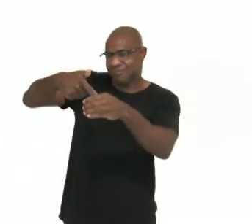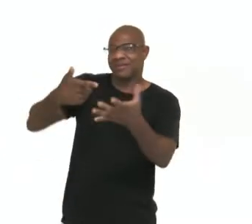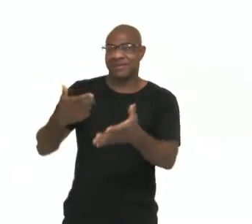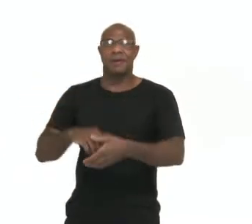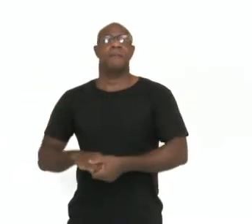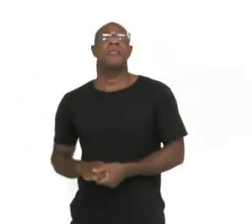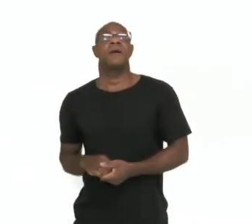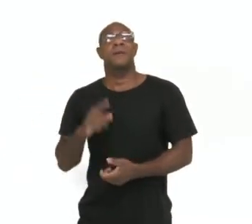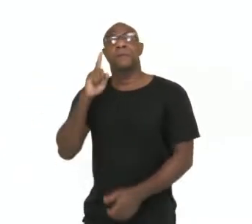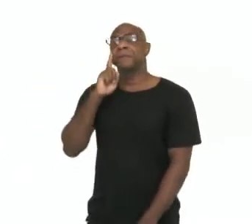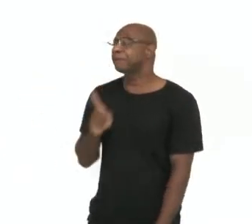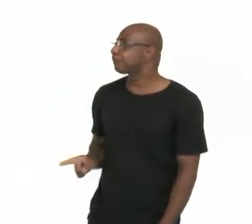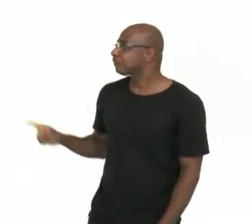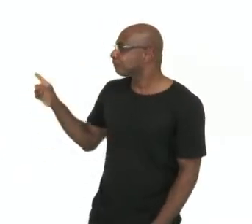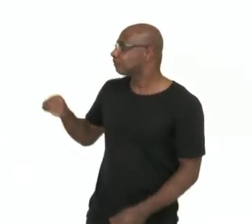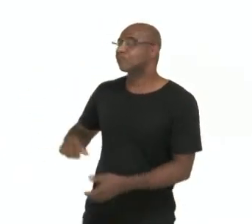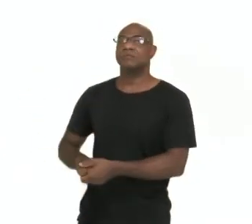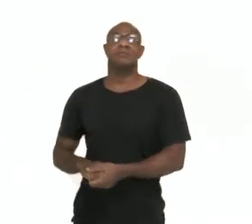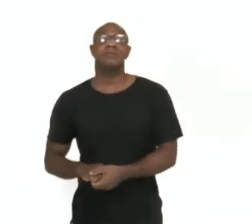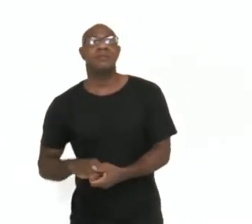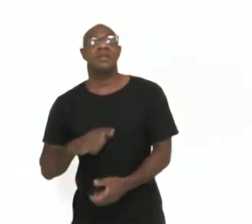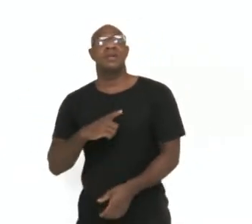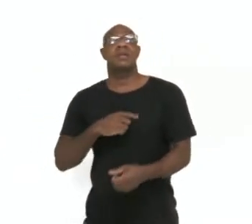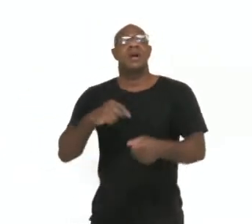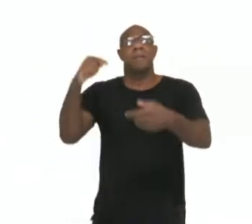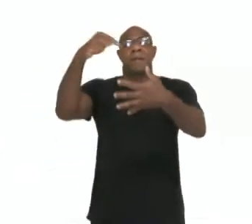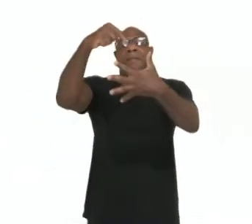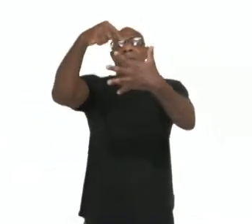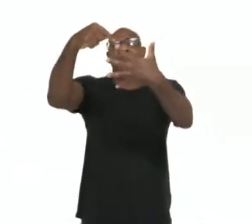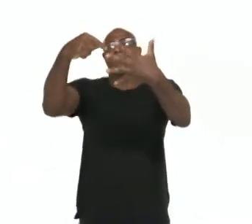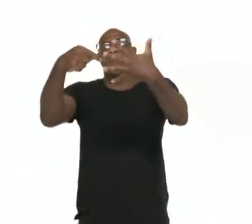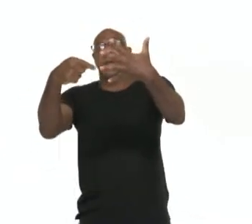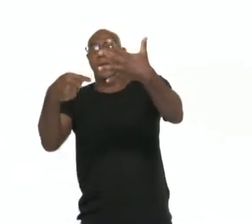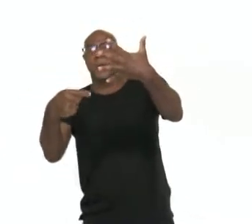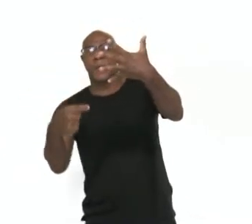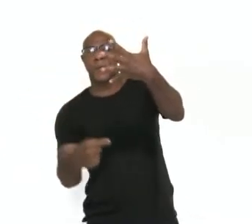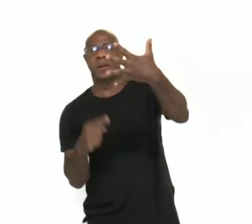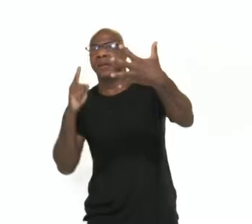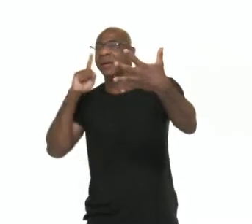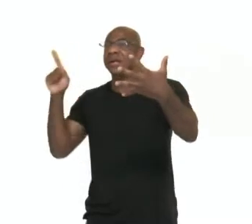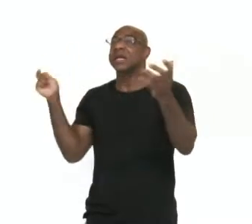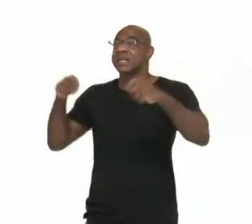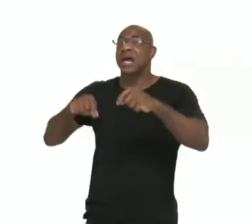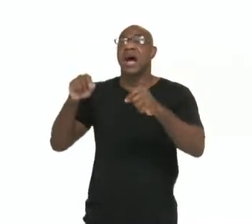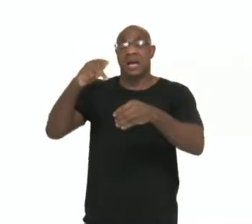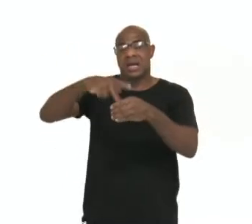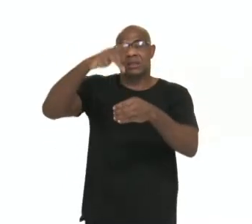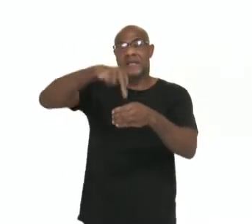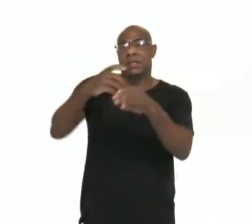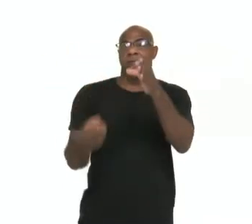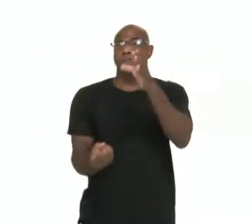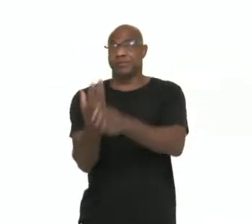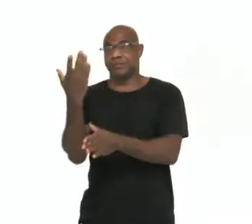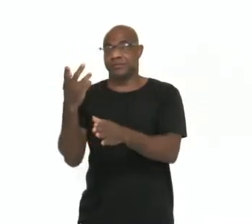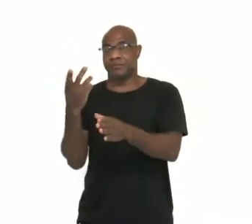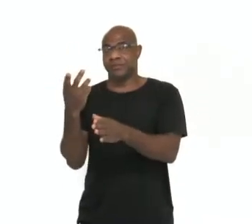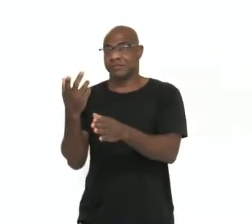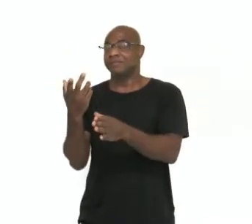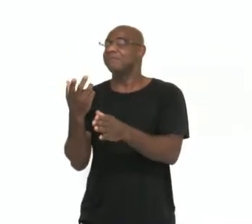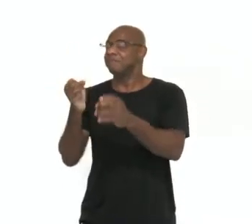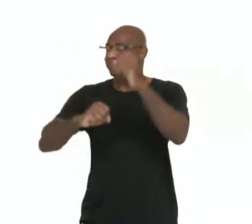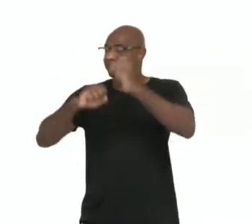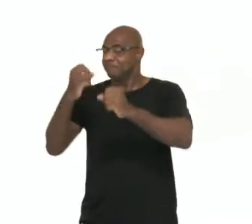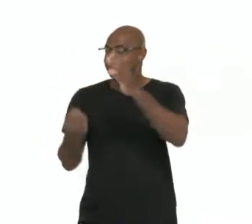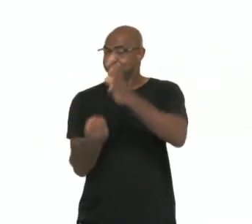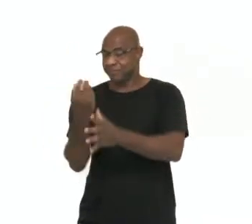obtém do petróleo, ó? Gás do petróleo, nós temos o gás liquefeito, o nafta, que é a matéria-prima para a indústria petroquímica e também